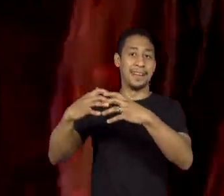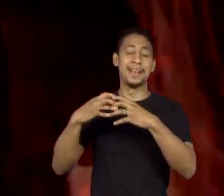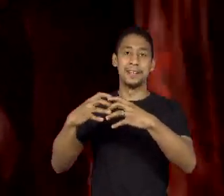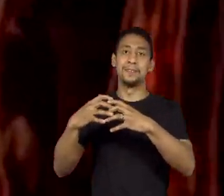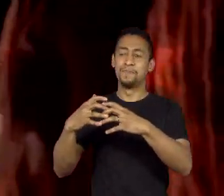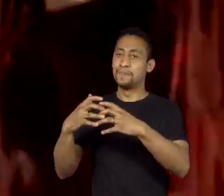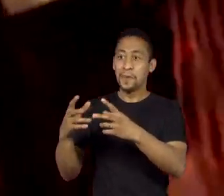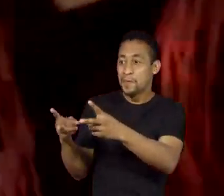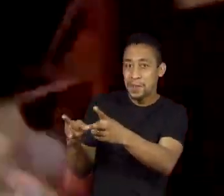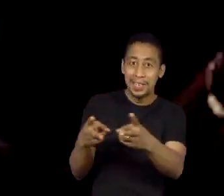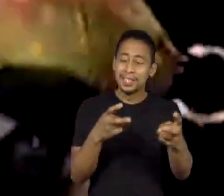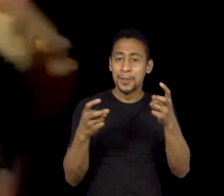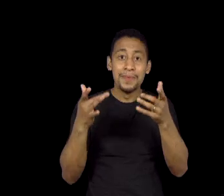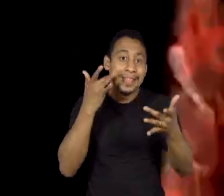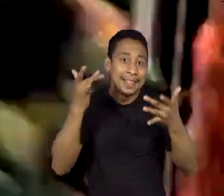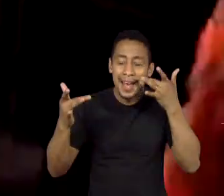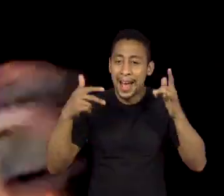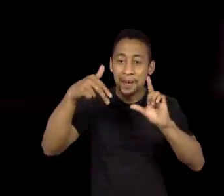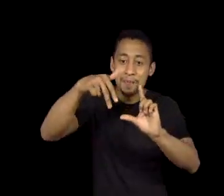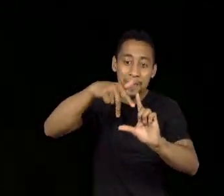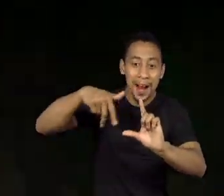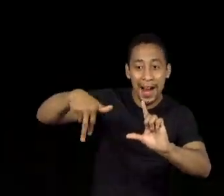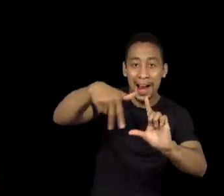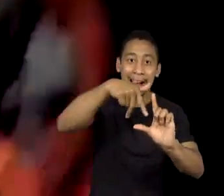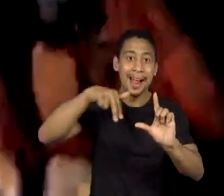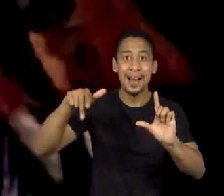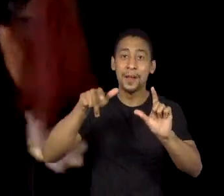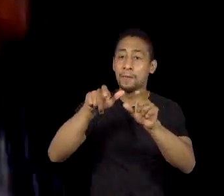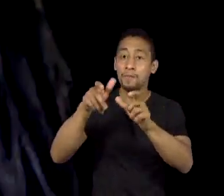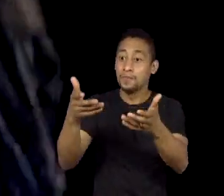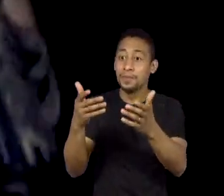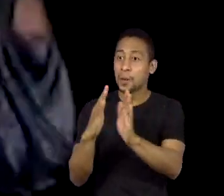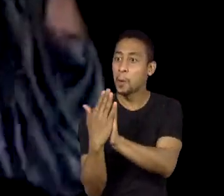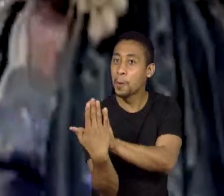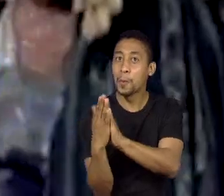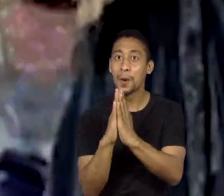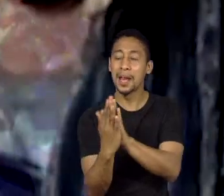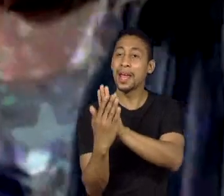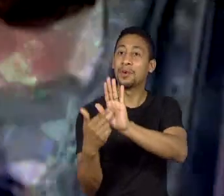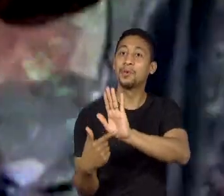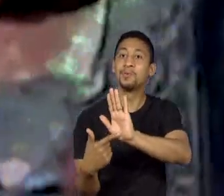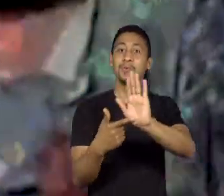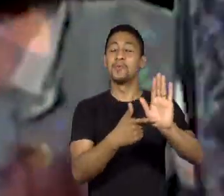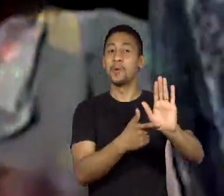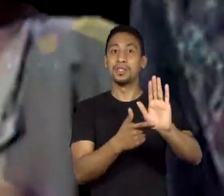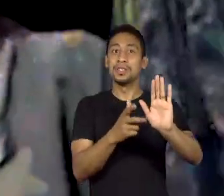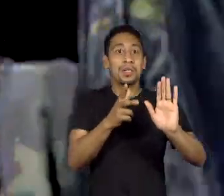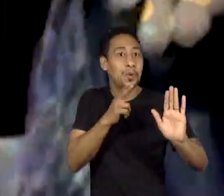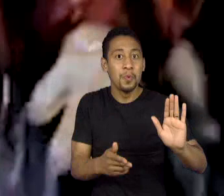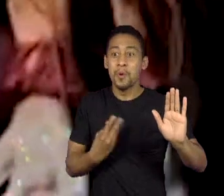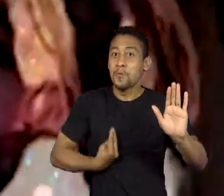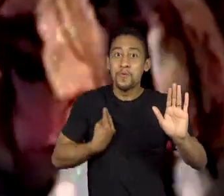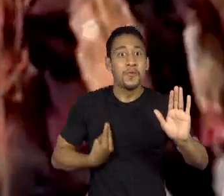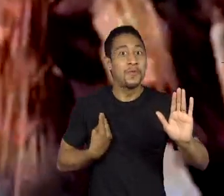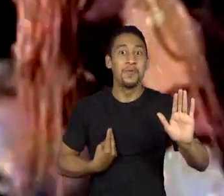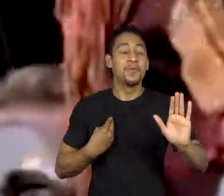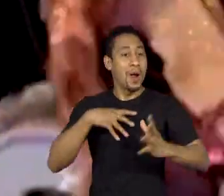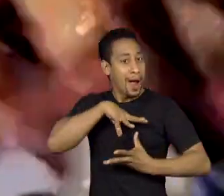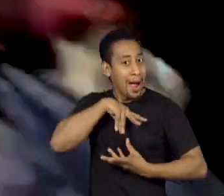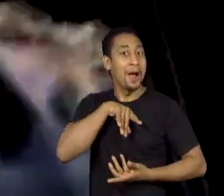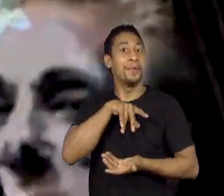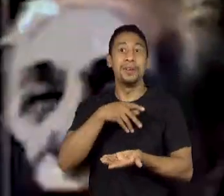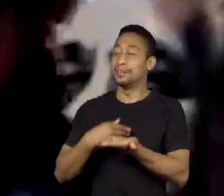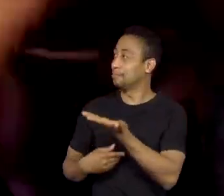do teatro de animação. Seres inanimados criam alma, vida, sejam bonecos